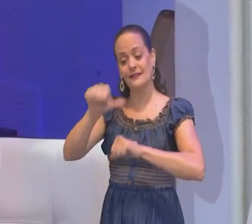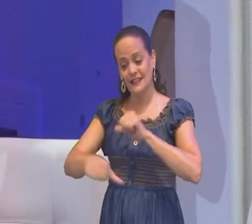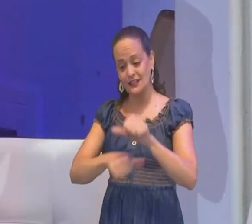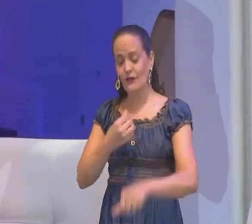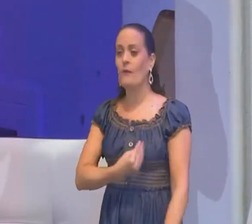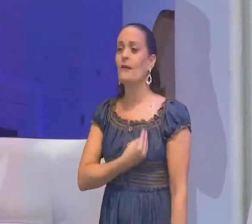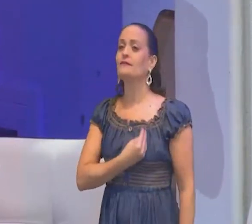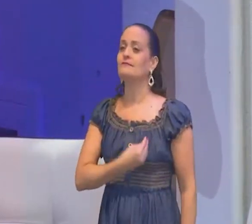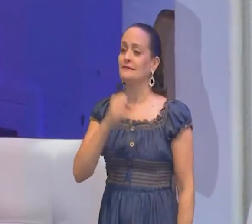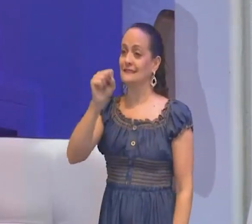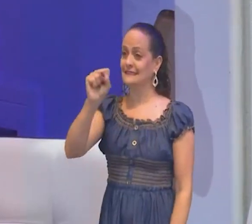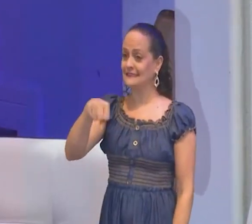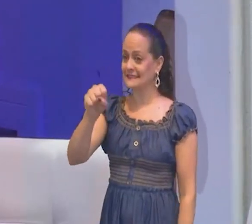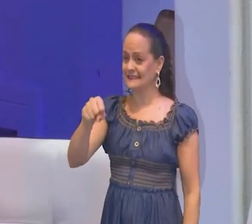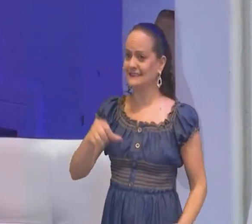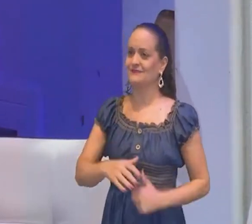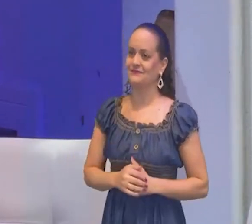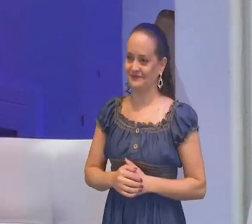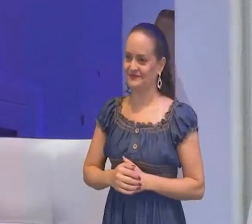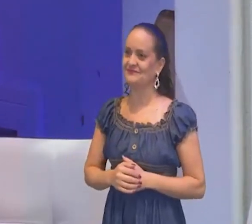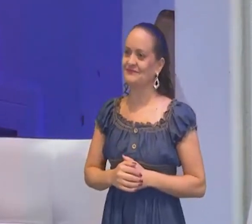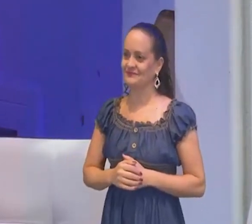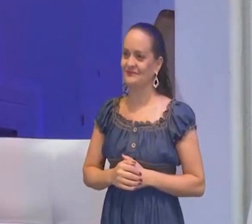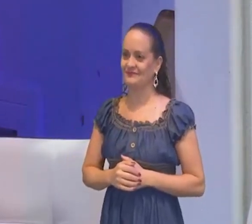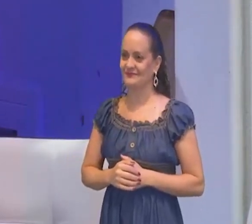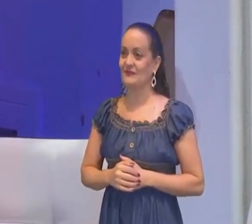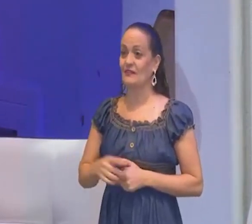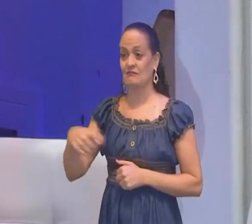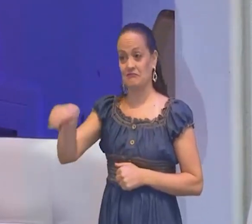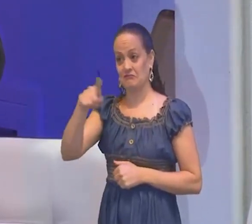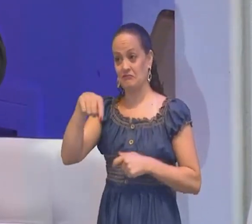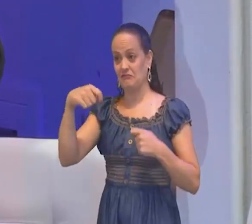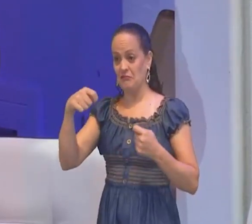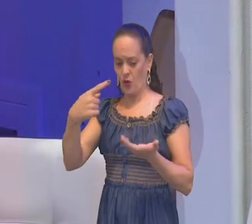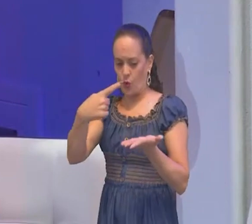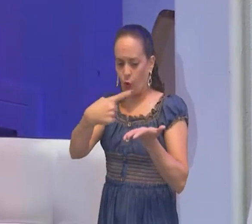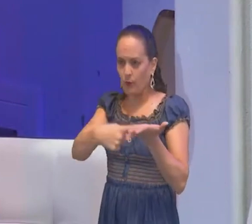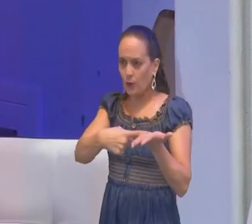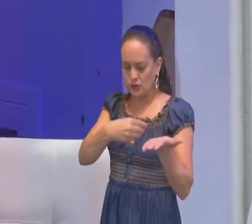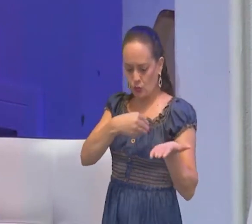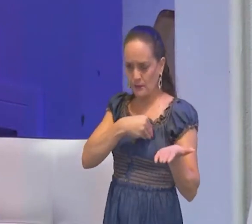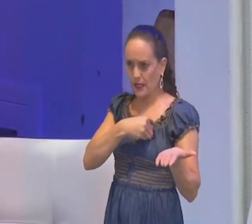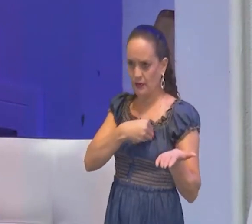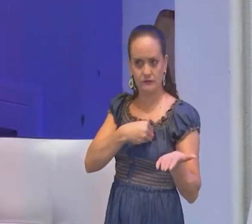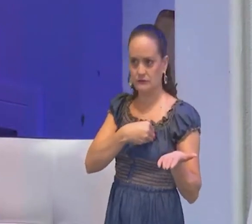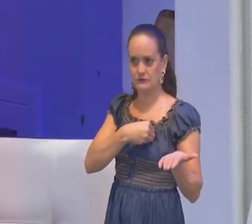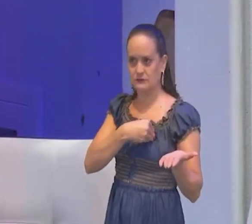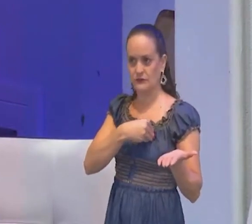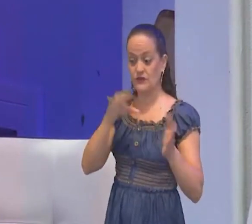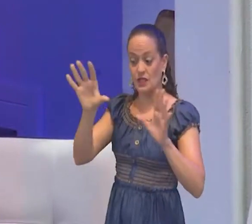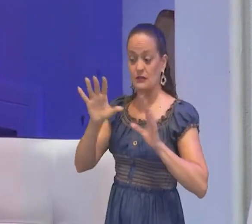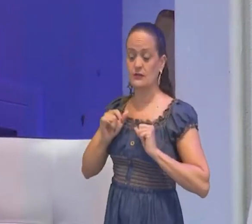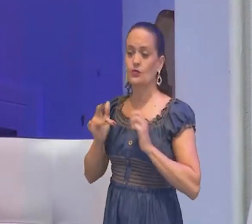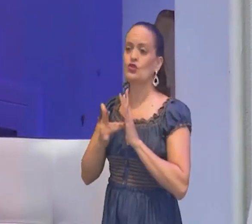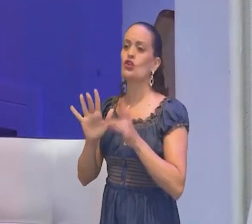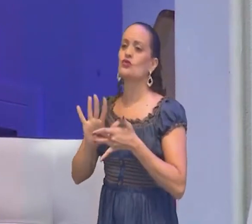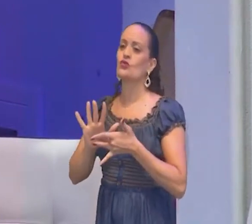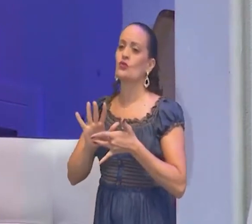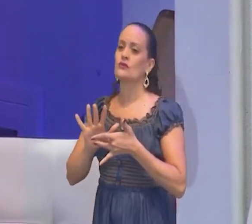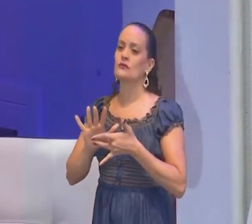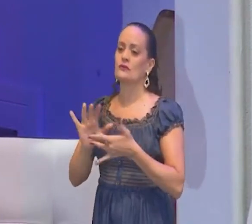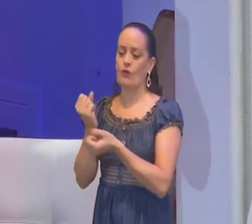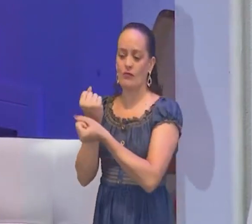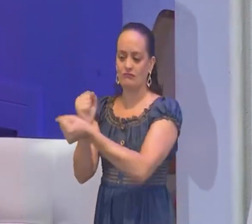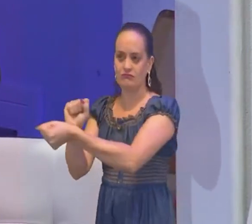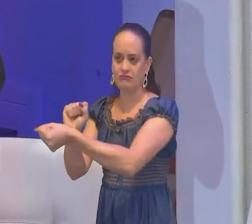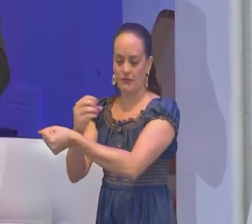Cristo Jesus não pode ter uma vida comprometida com o pecado, porque quem recebe Jesus está liberto da escravidão